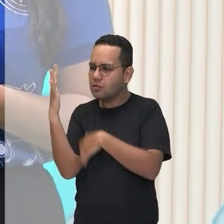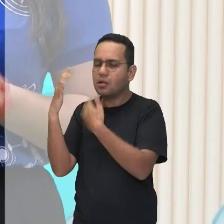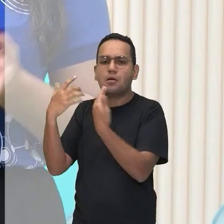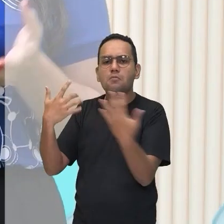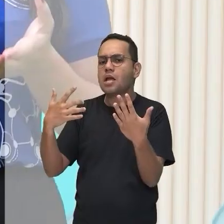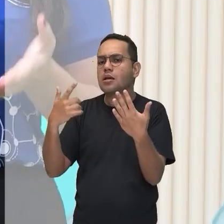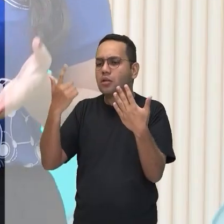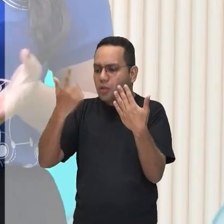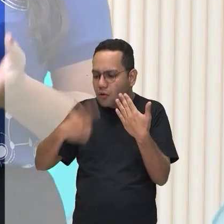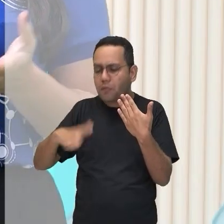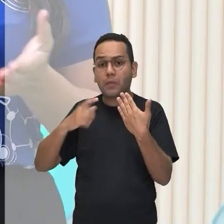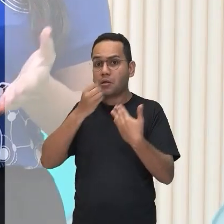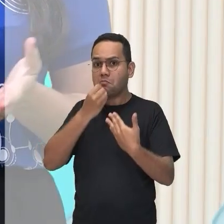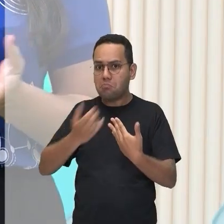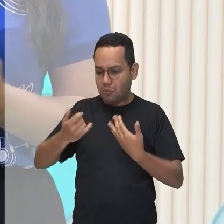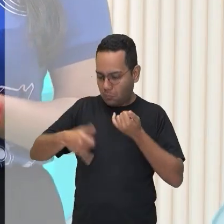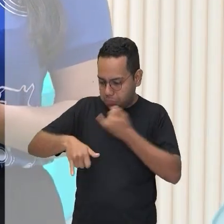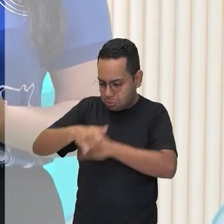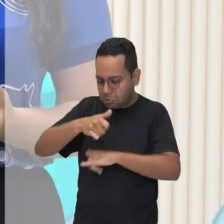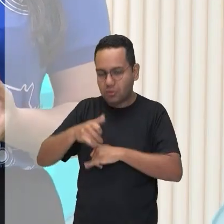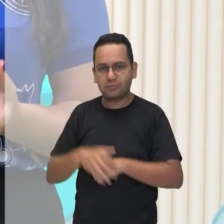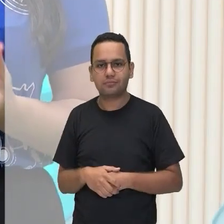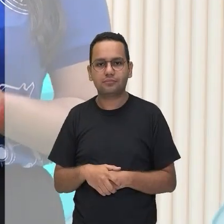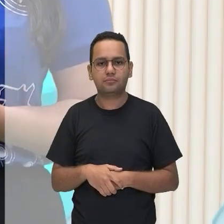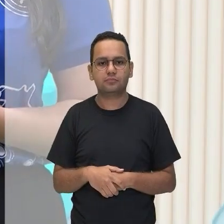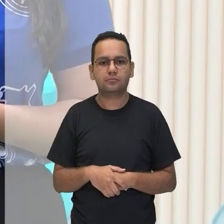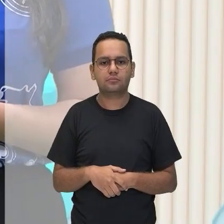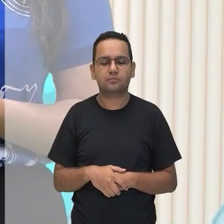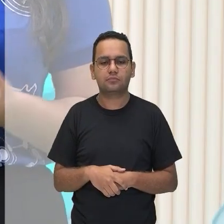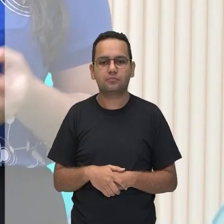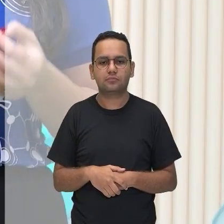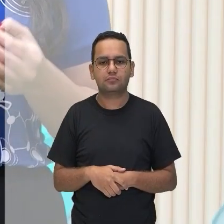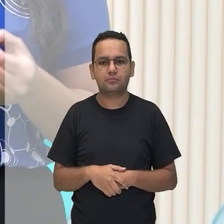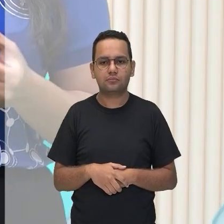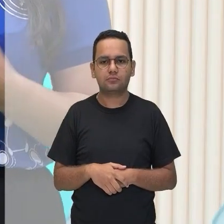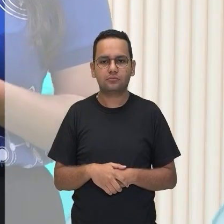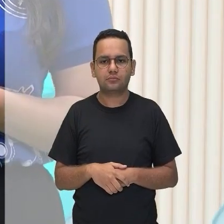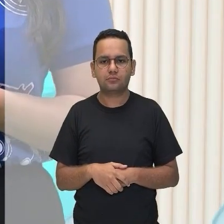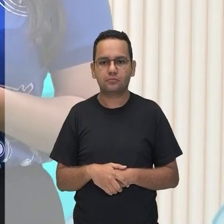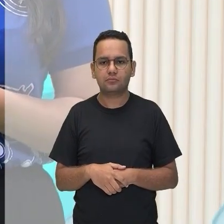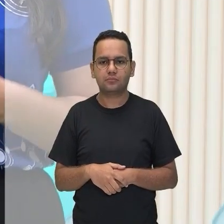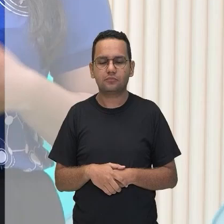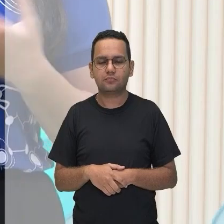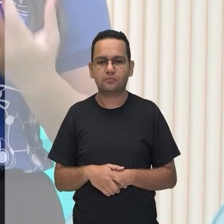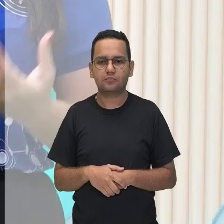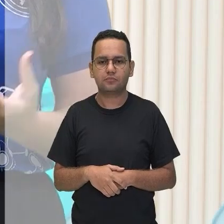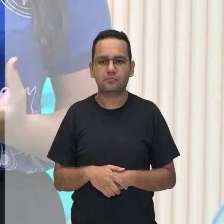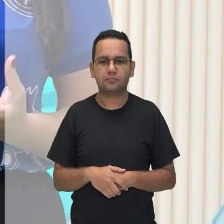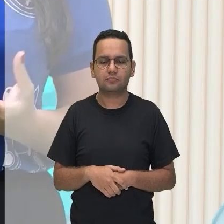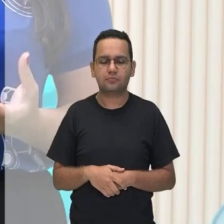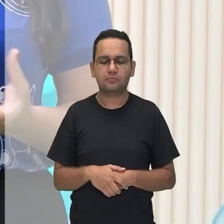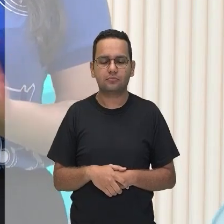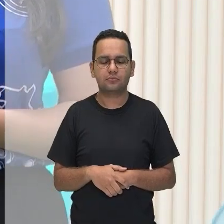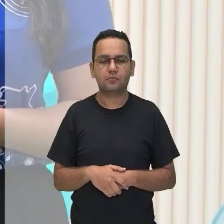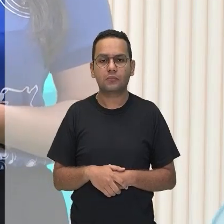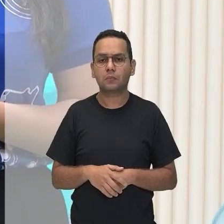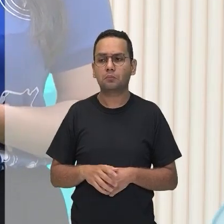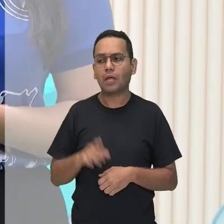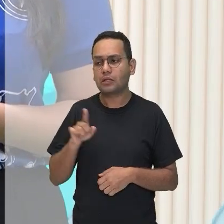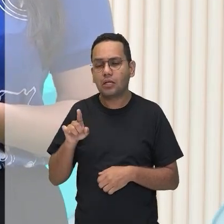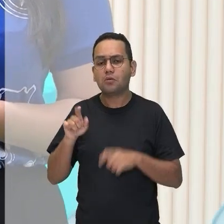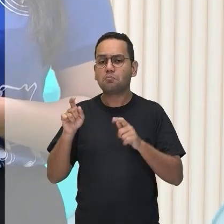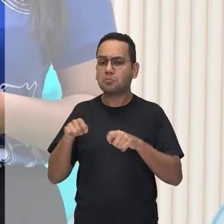exemplo. Então, dentro dessas alternativas, aí o contato com a natureza também é um fator que pode fazer com que a pessoa escolha